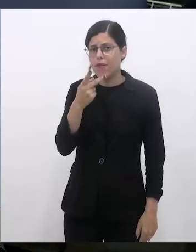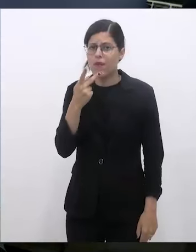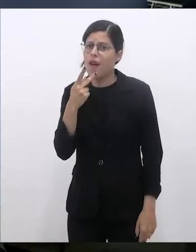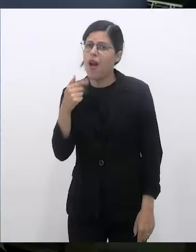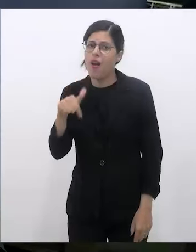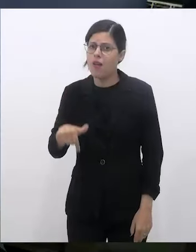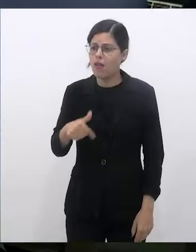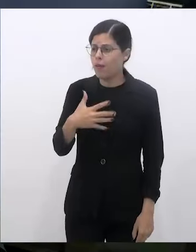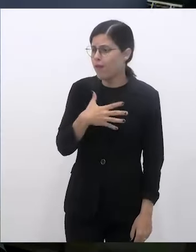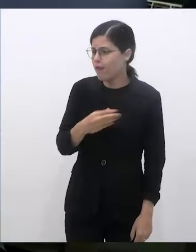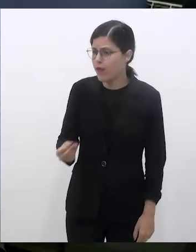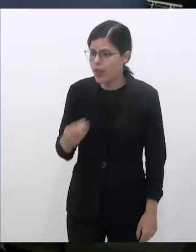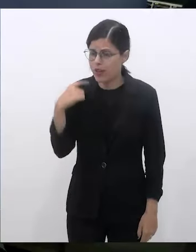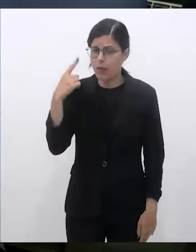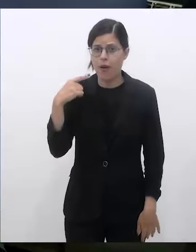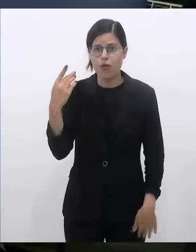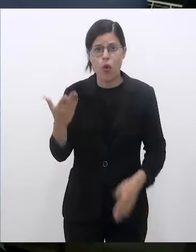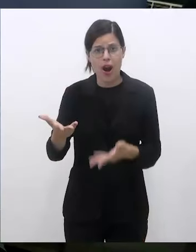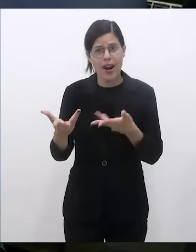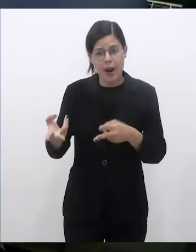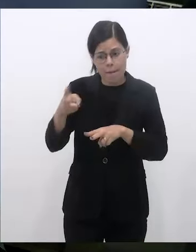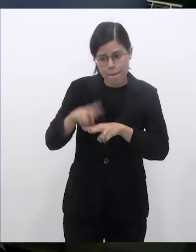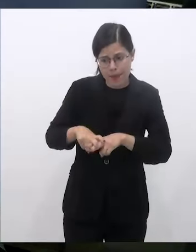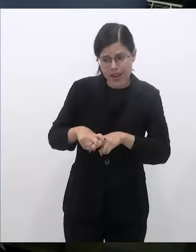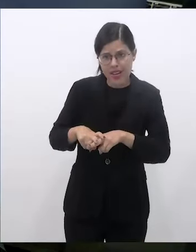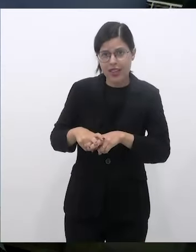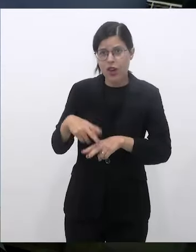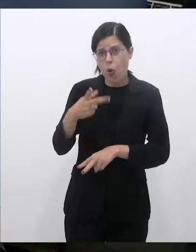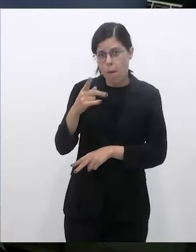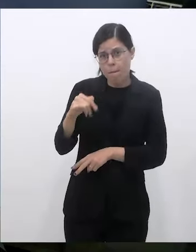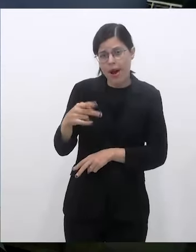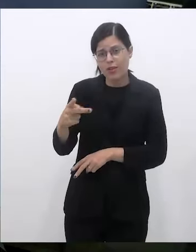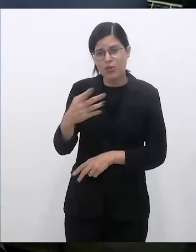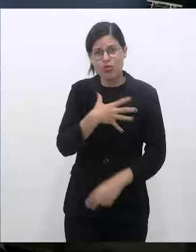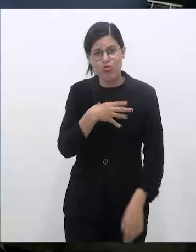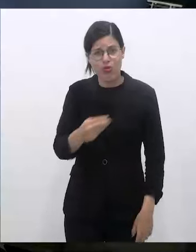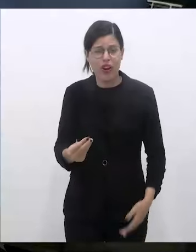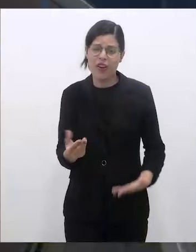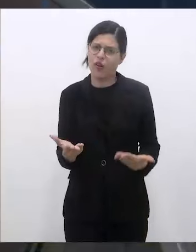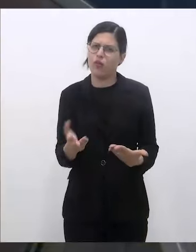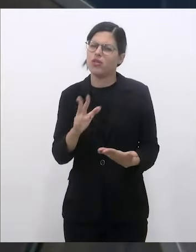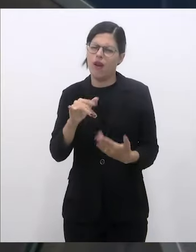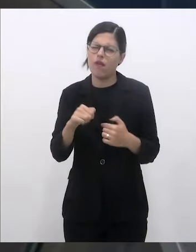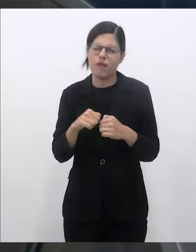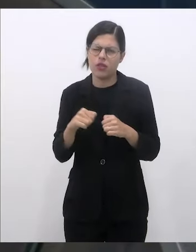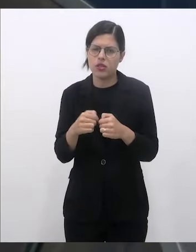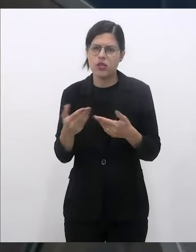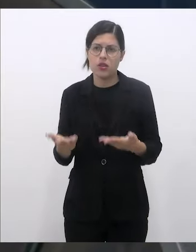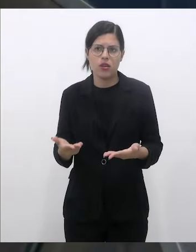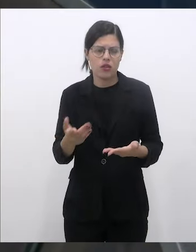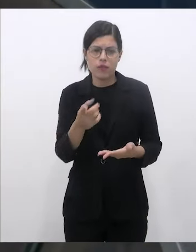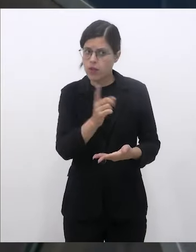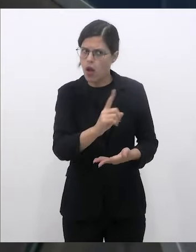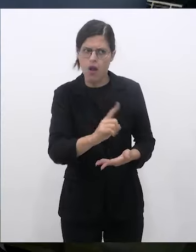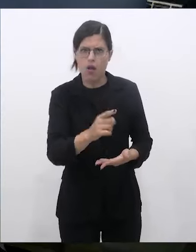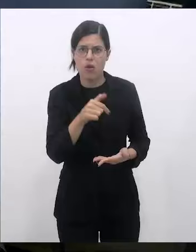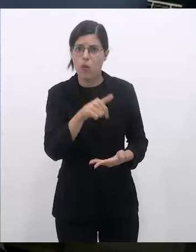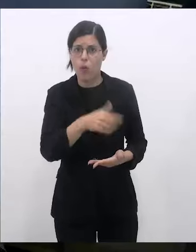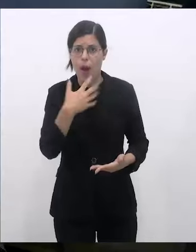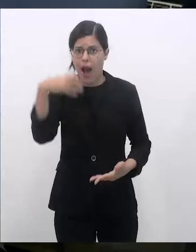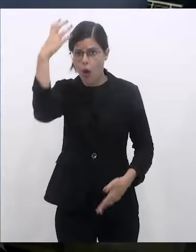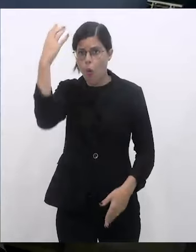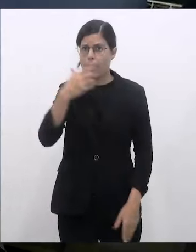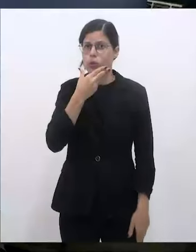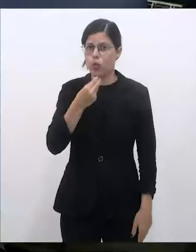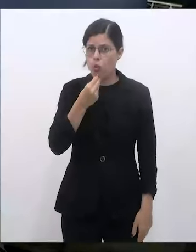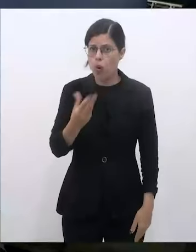assim, minha filha, você tá maluca? Você quer prender o pai dos seus filhos? Você vai fazer isso com o pai dos seus filhos? Não, quem